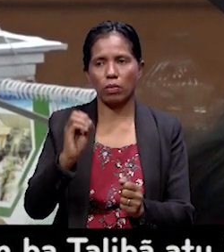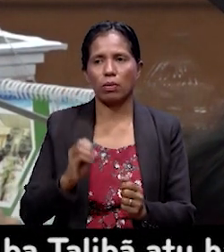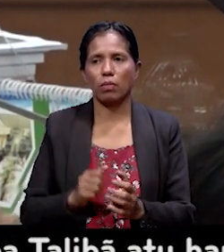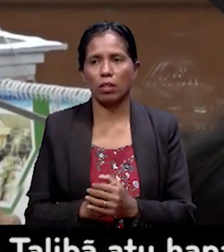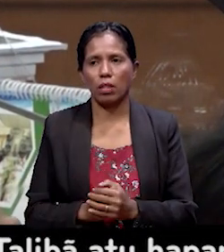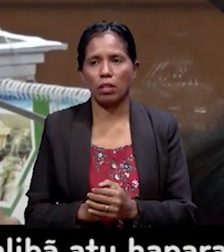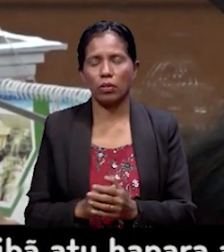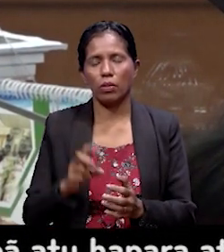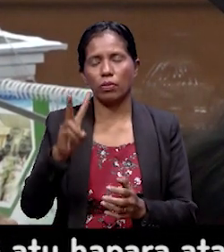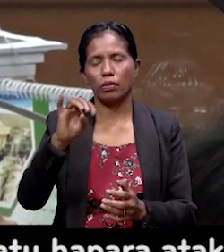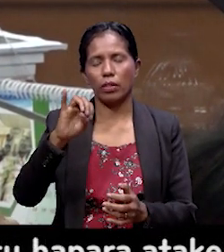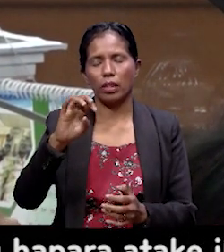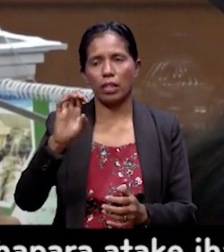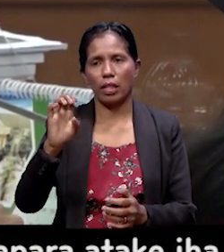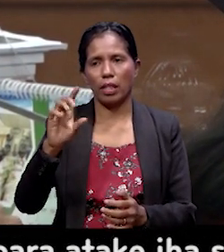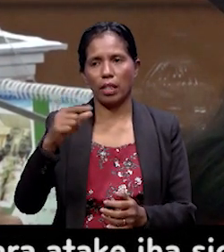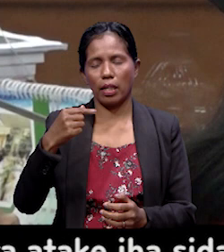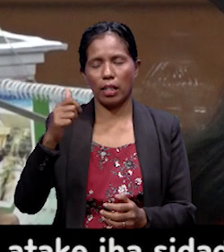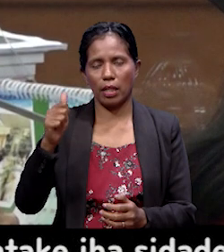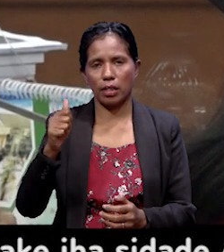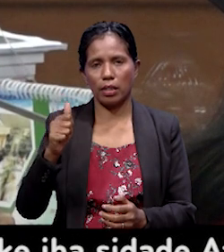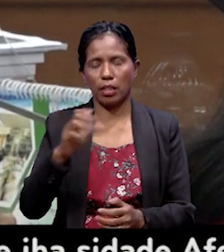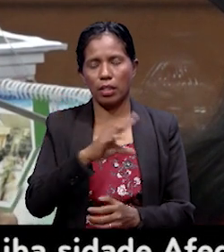João Viegas, nebe